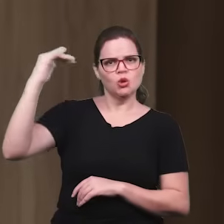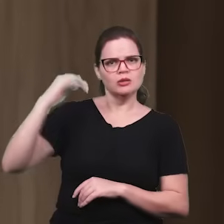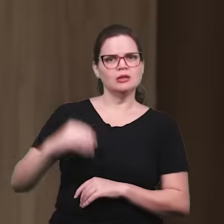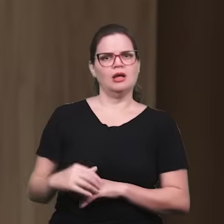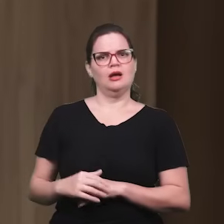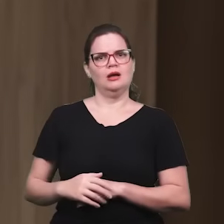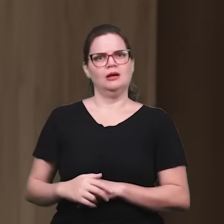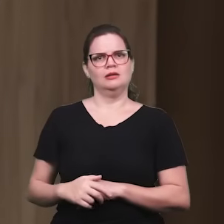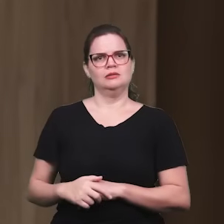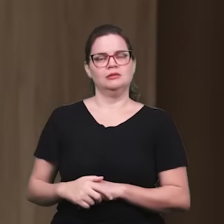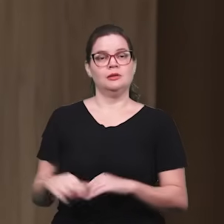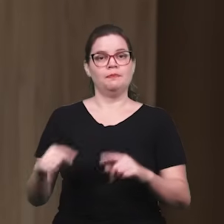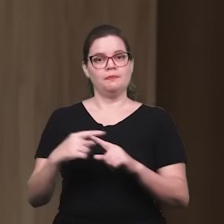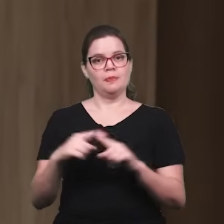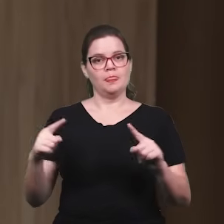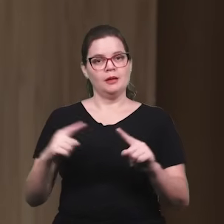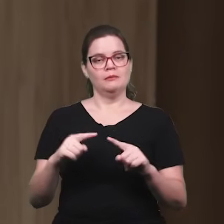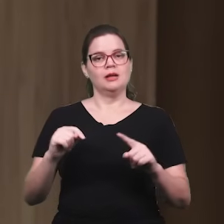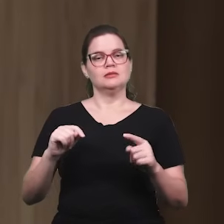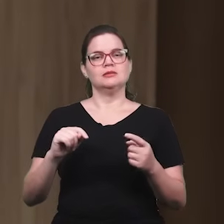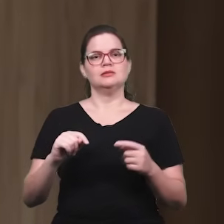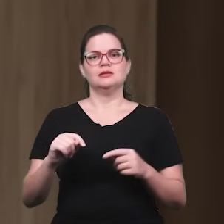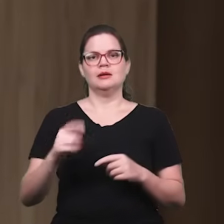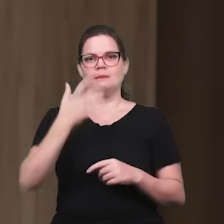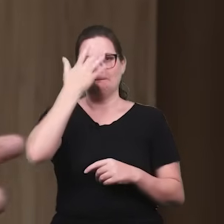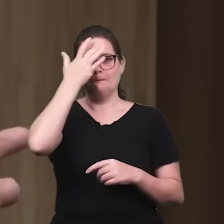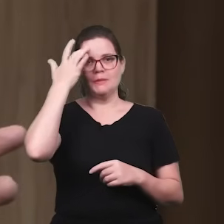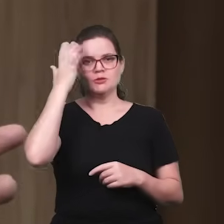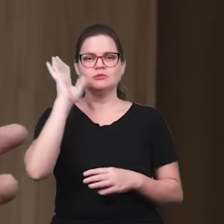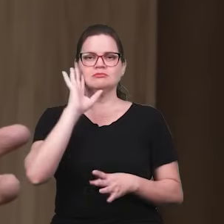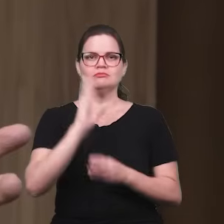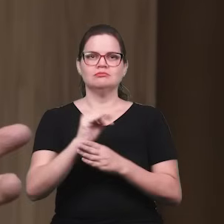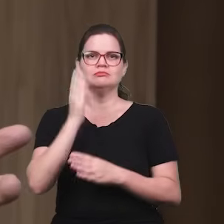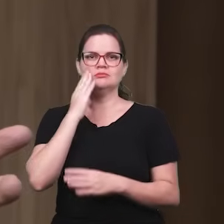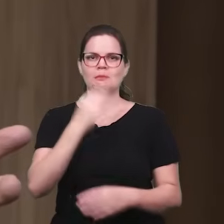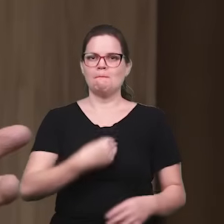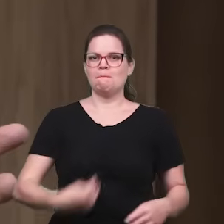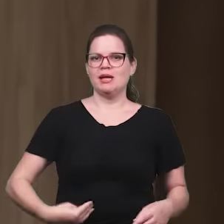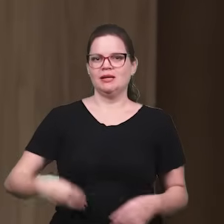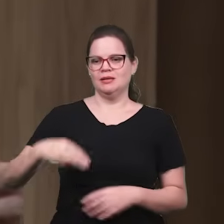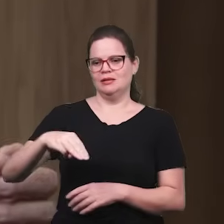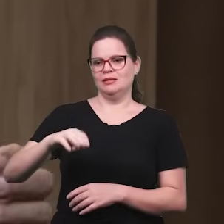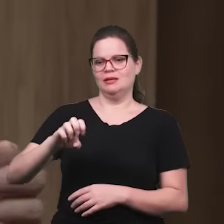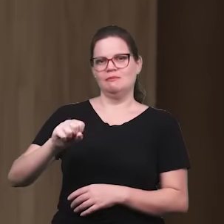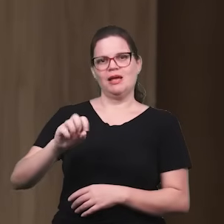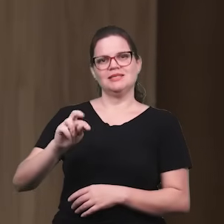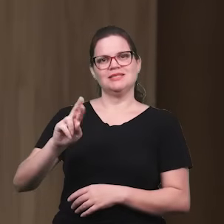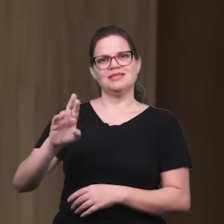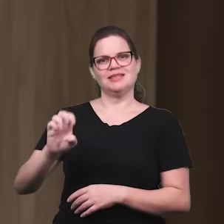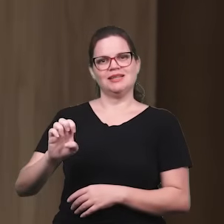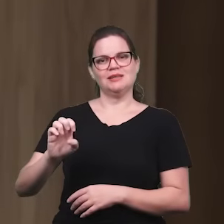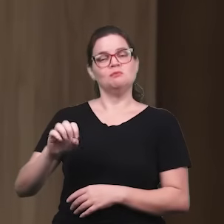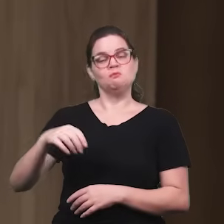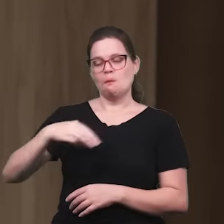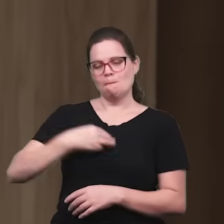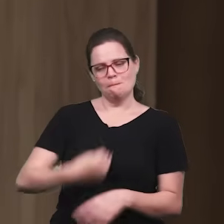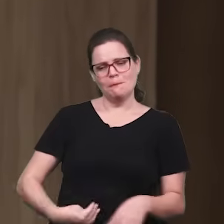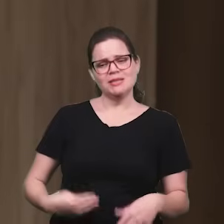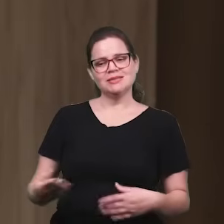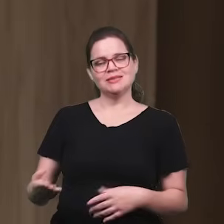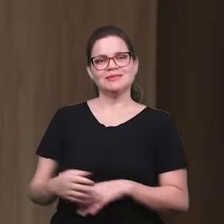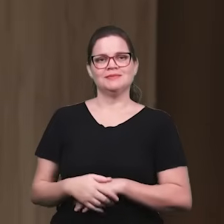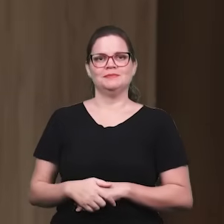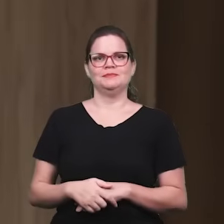autoridade, mas que era traduzido popularmente como mestre. Como mestre.